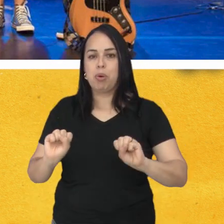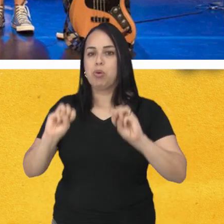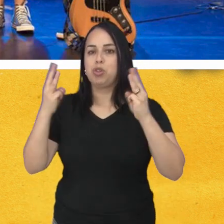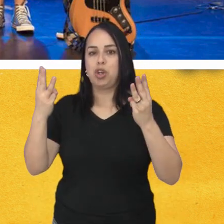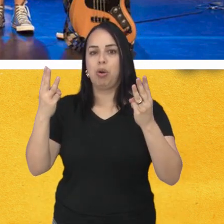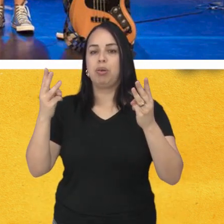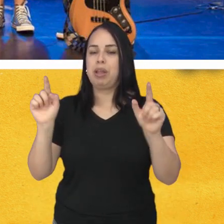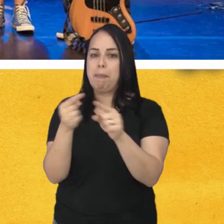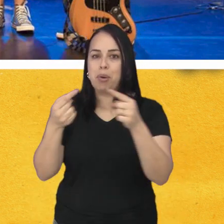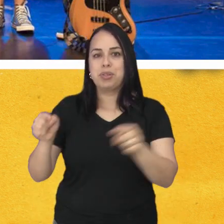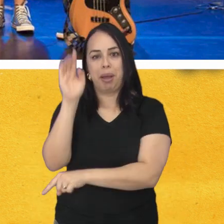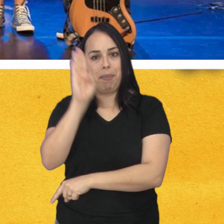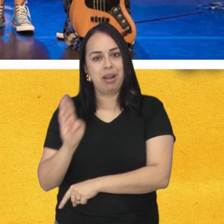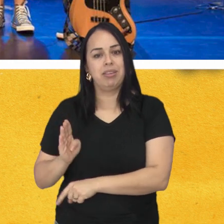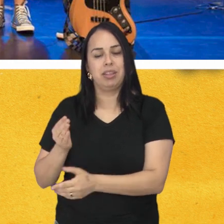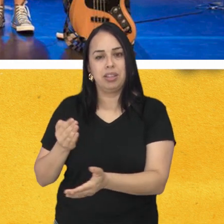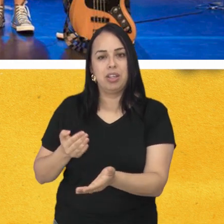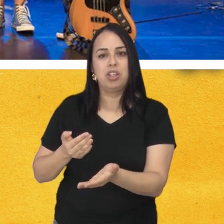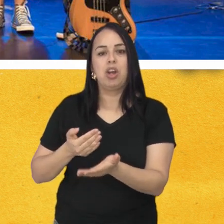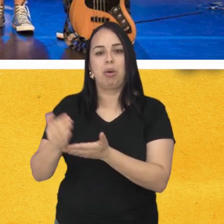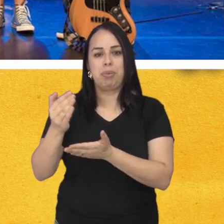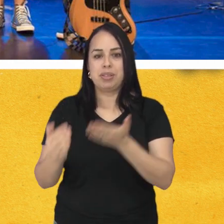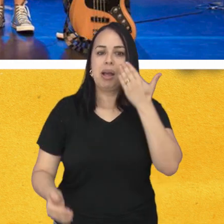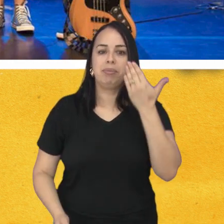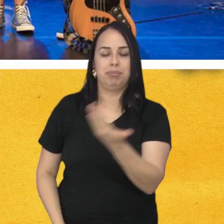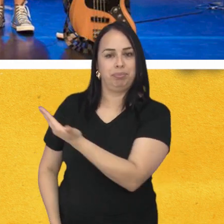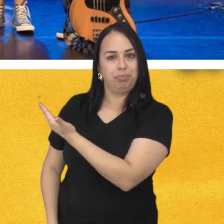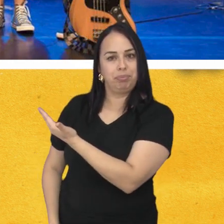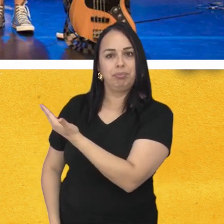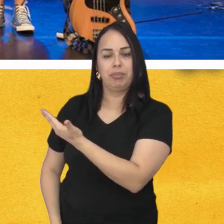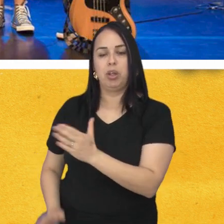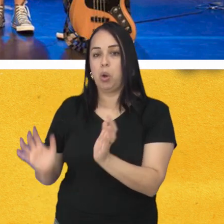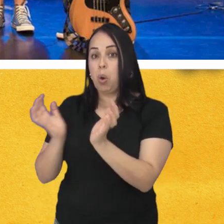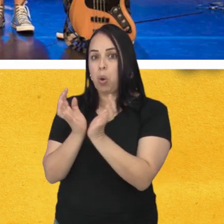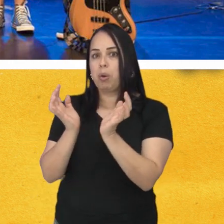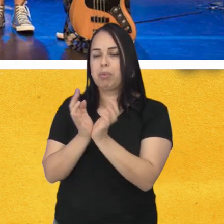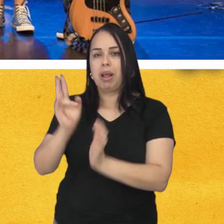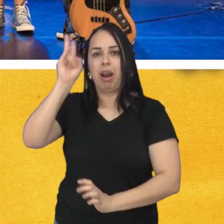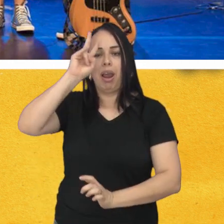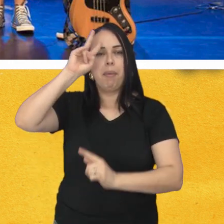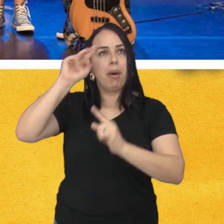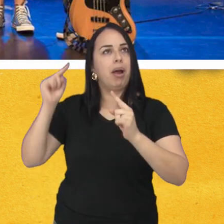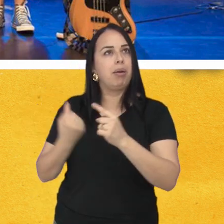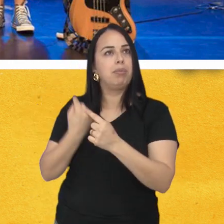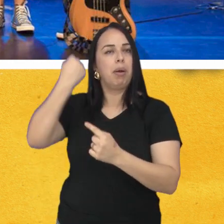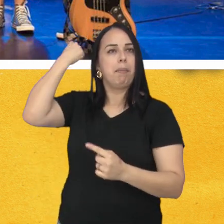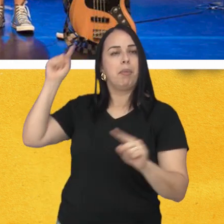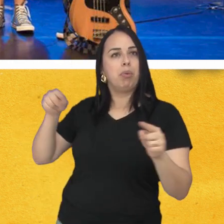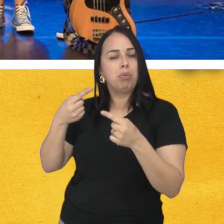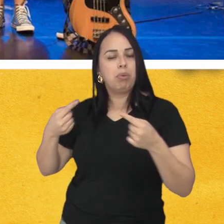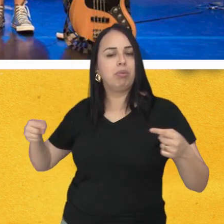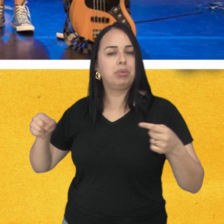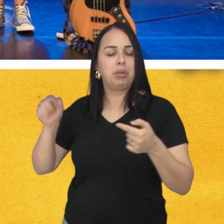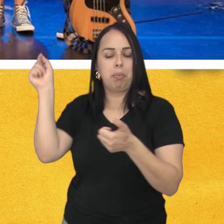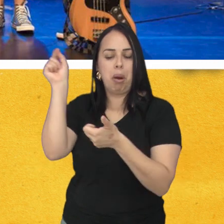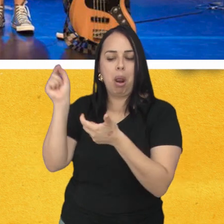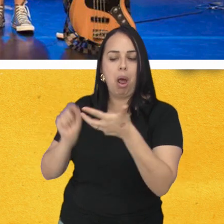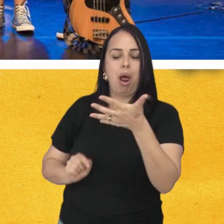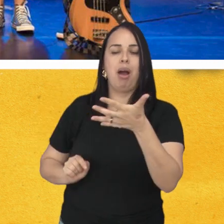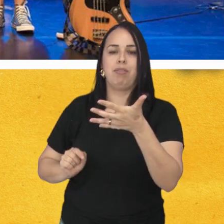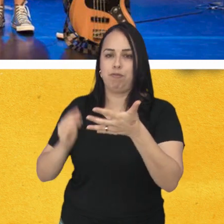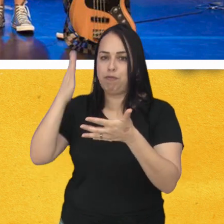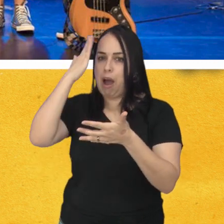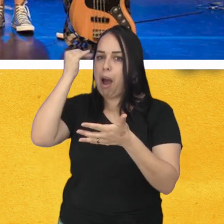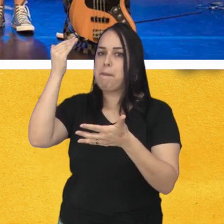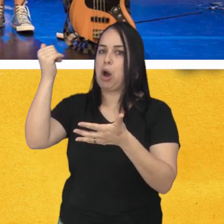que sintetiza a música brasileira, que começa com a Tropicália. O grupo promete reviver músicas de Caetano Veloso, Gal